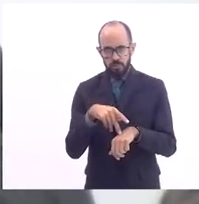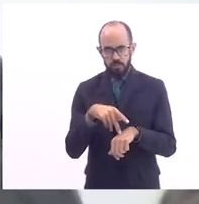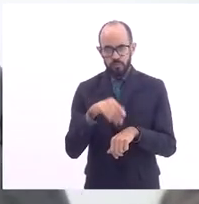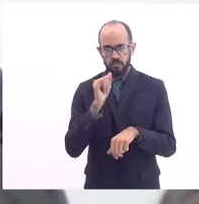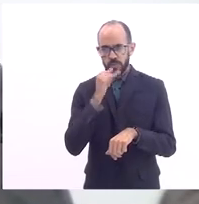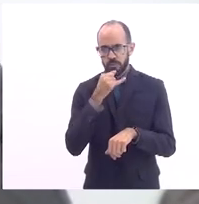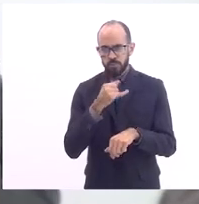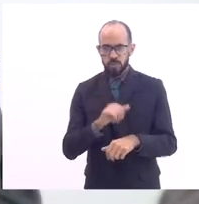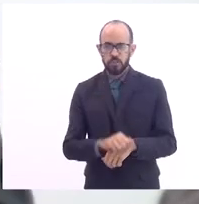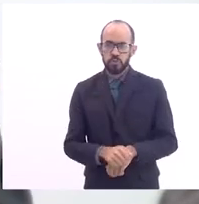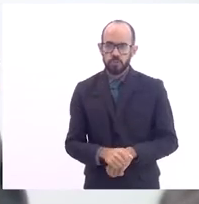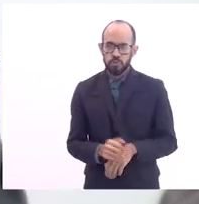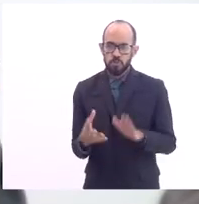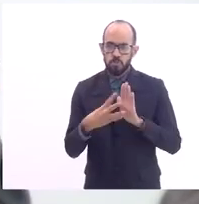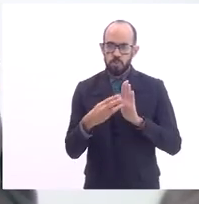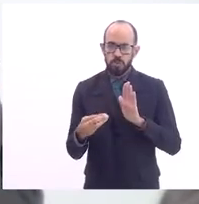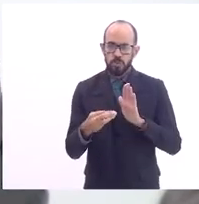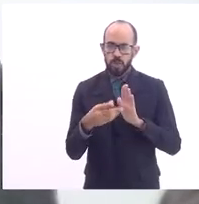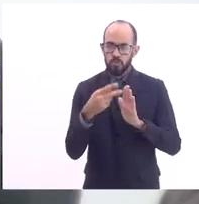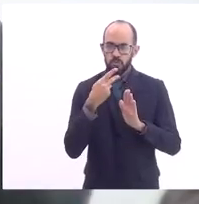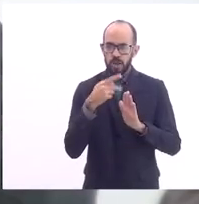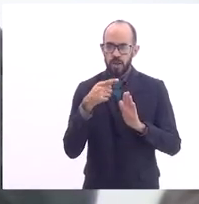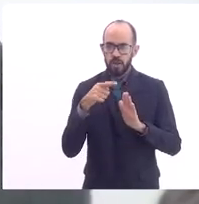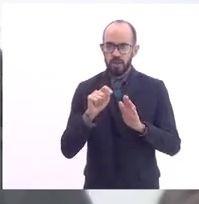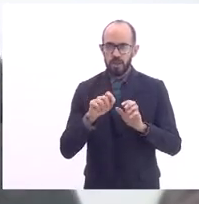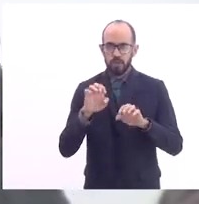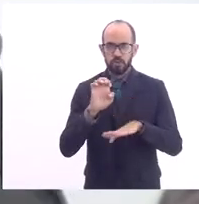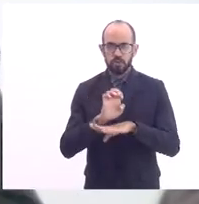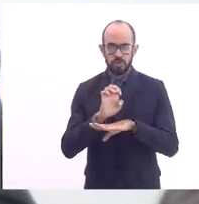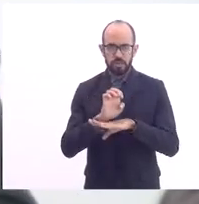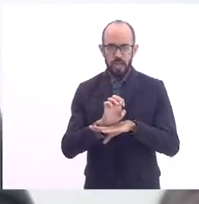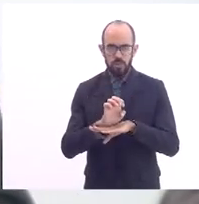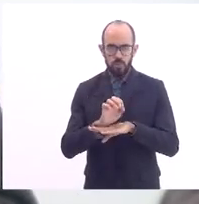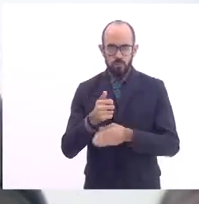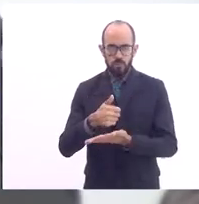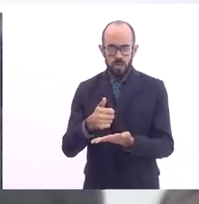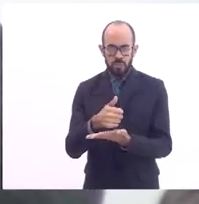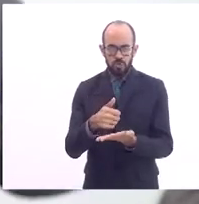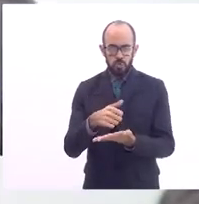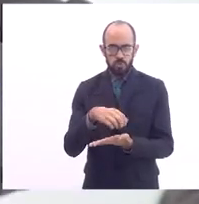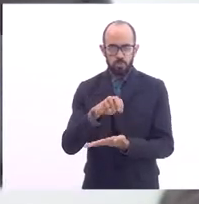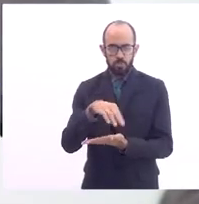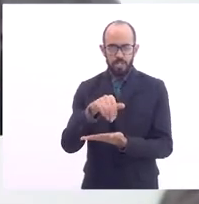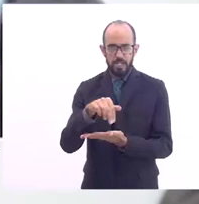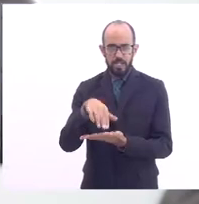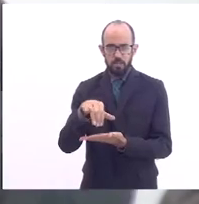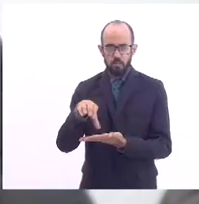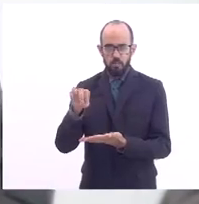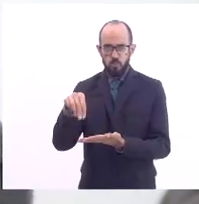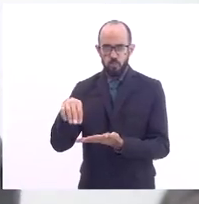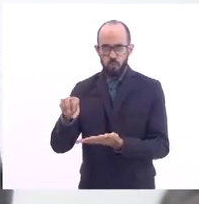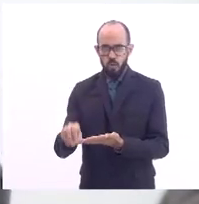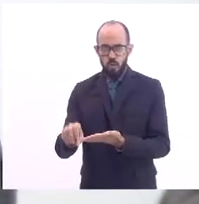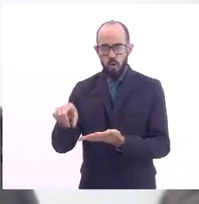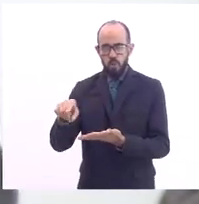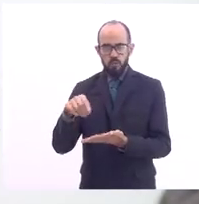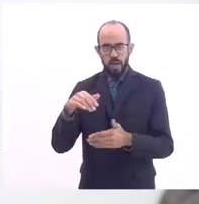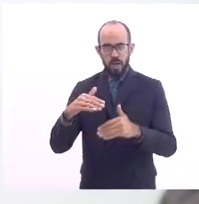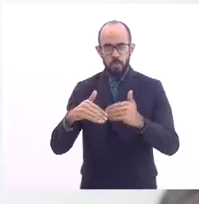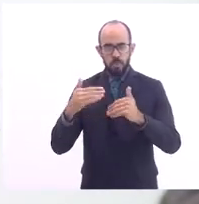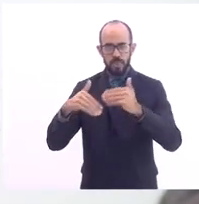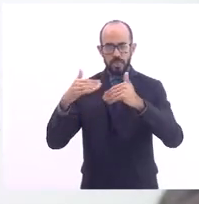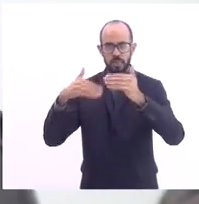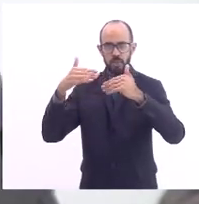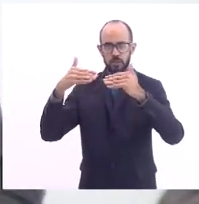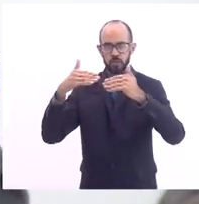infelizmente. Esse modelo de chamado Estado mínimo ou Estado nenhum vem prevalecendo, vem crescendo, progressivamente